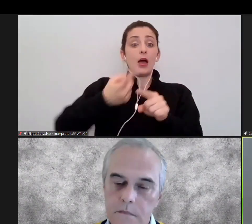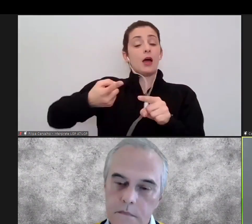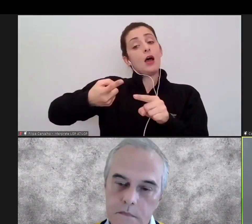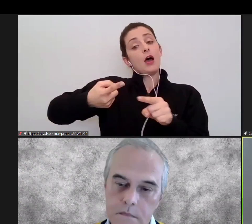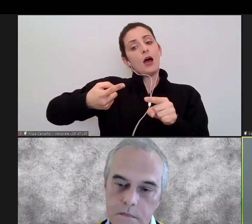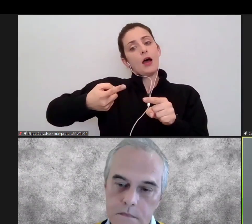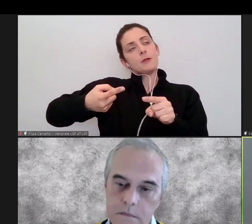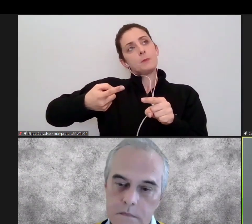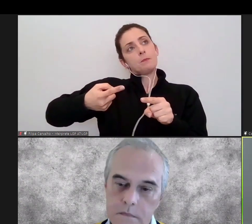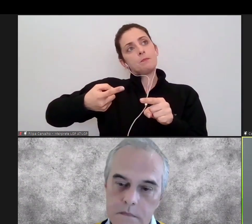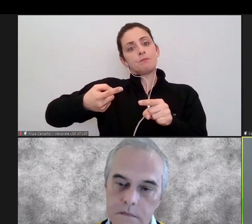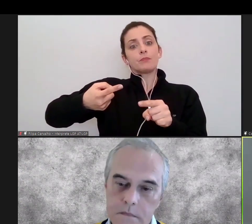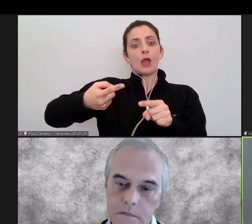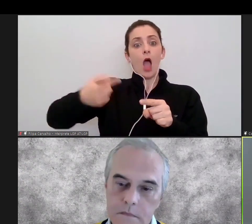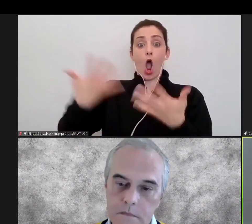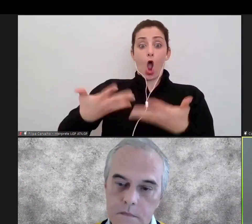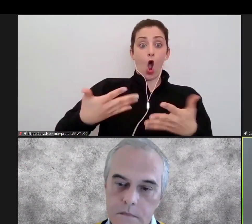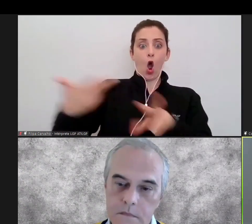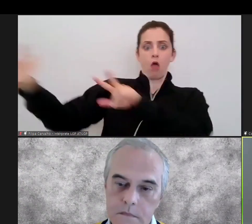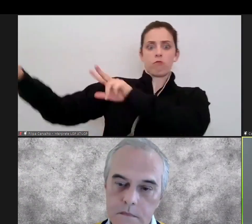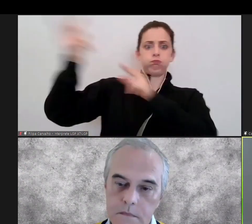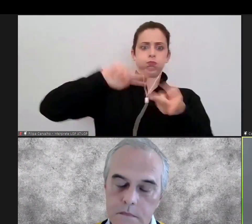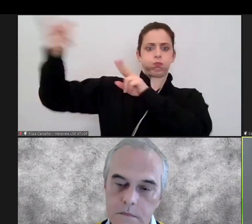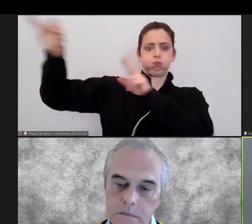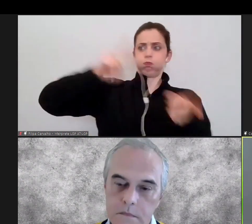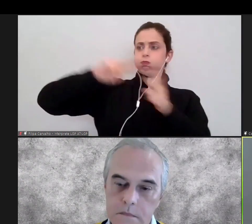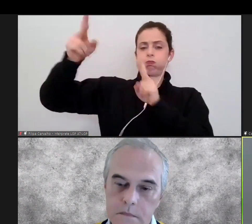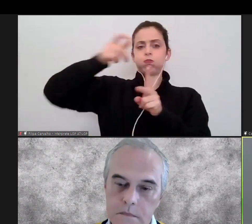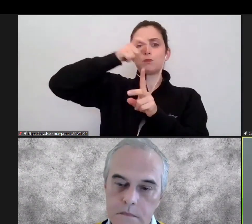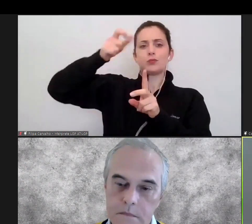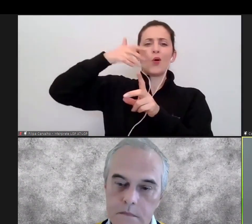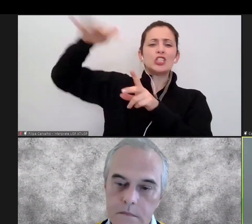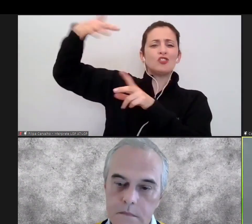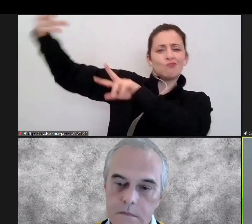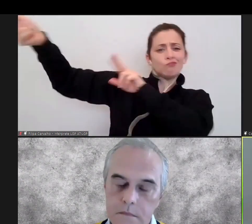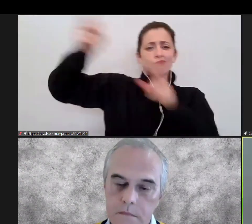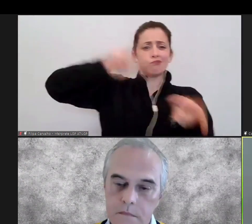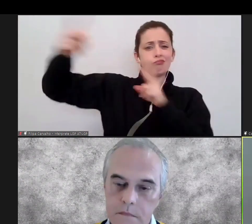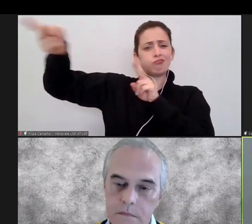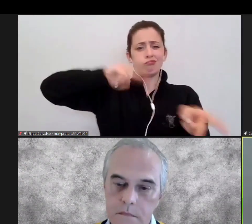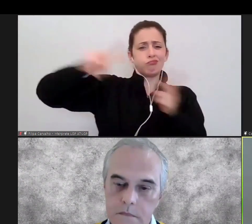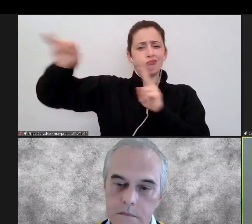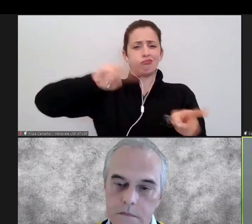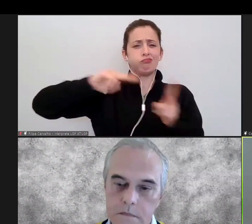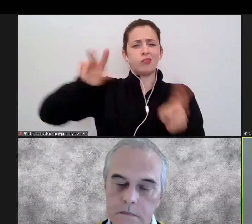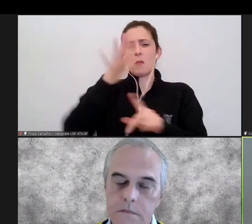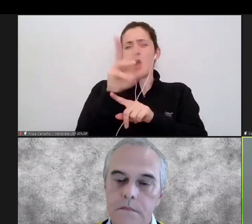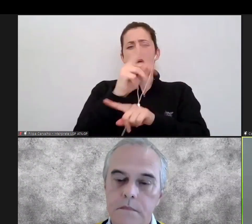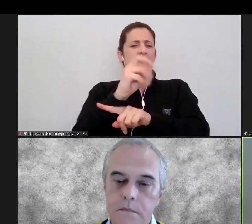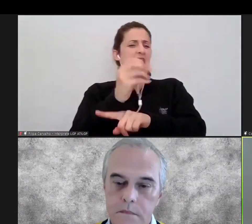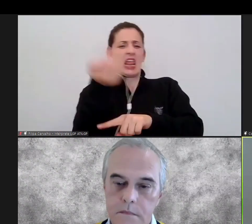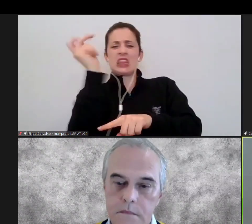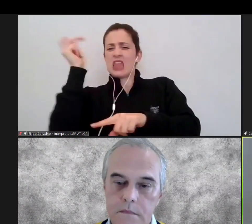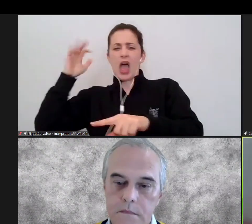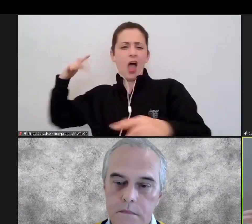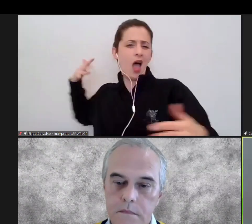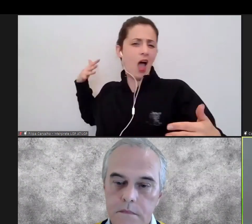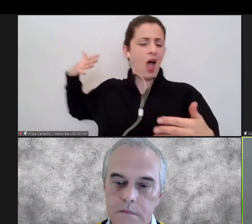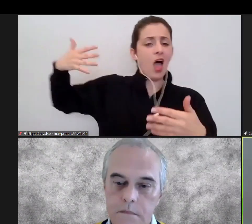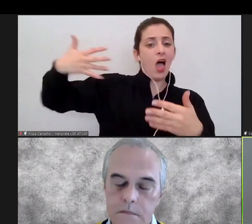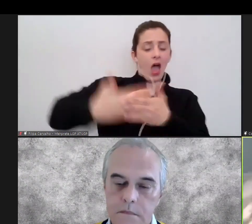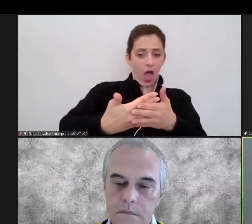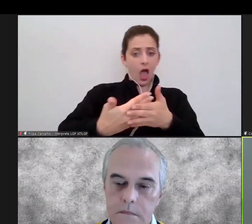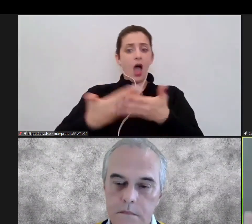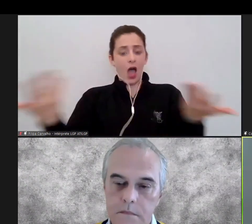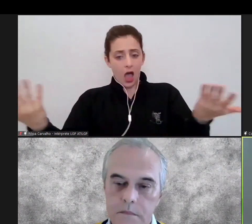esta vaga de imigração, apesar disto ser um problema estrutural que já acompanha migrantes desde há 30 anos, desde quando não é,